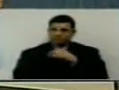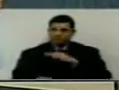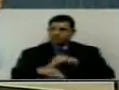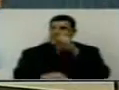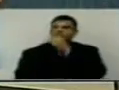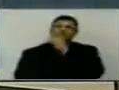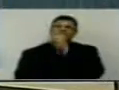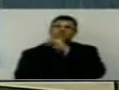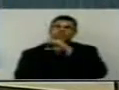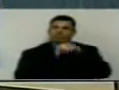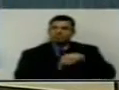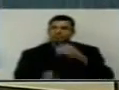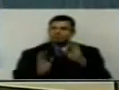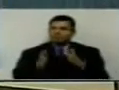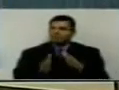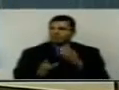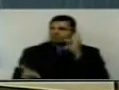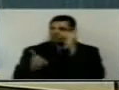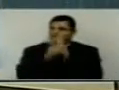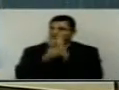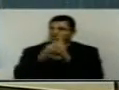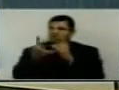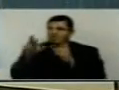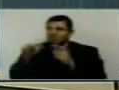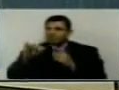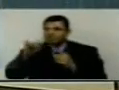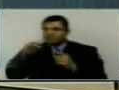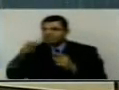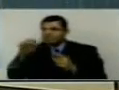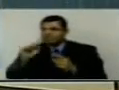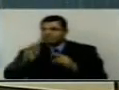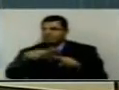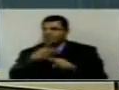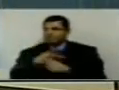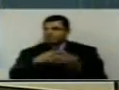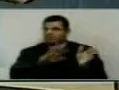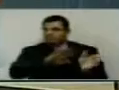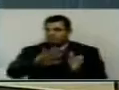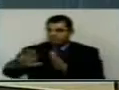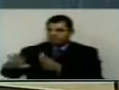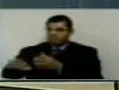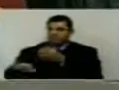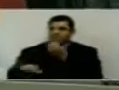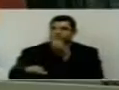né? Então já não encontrei o irmão Jadelino, ele chegou depois que eu já tinha saído, né?